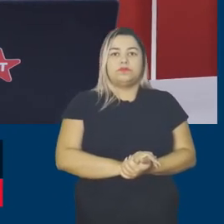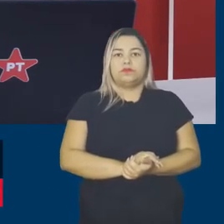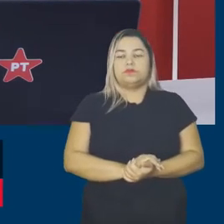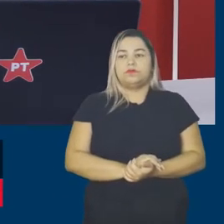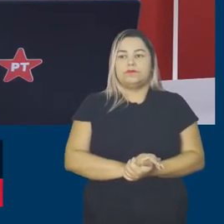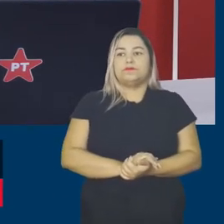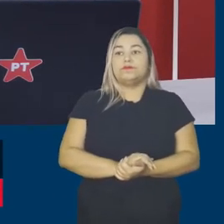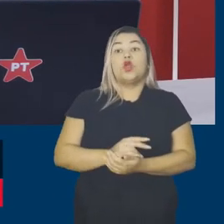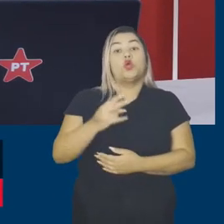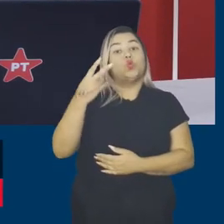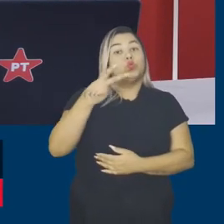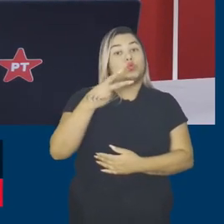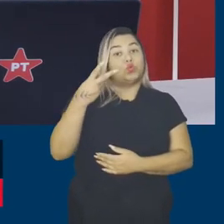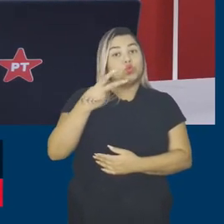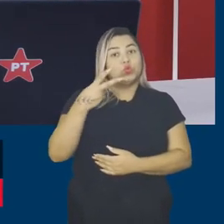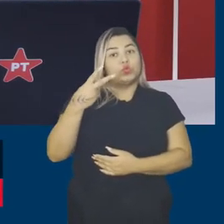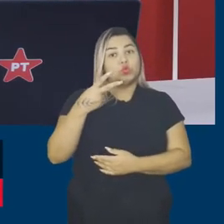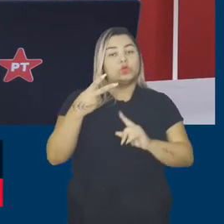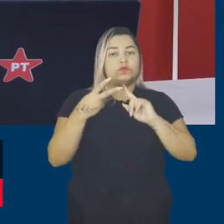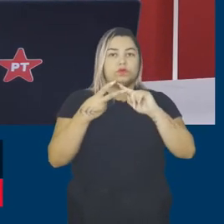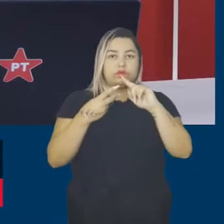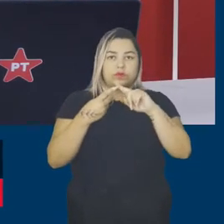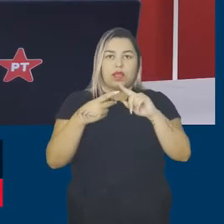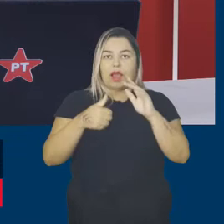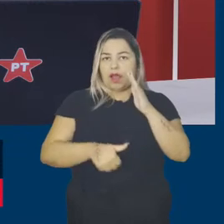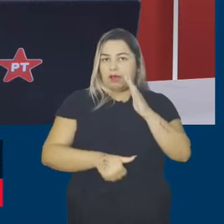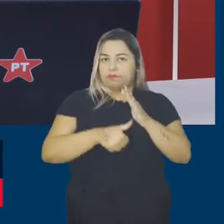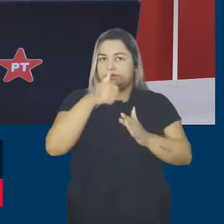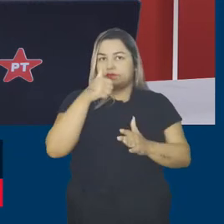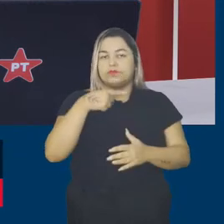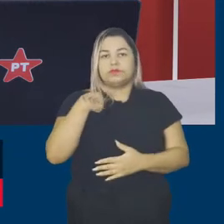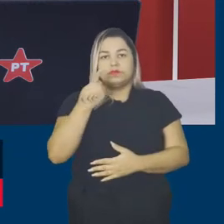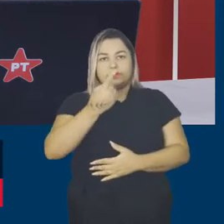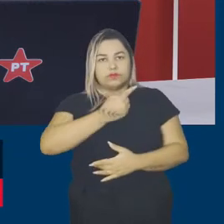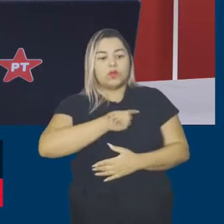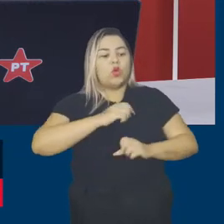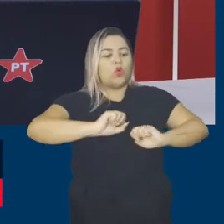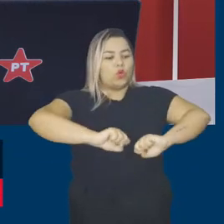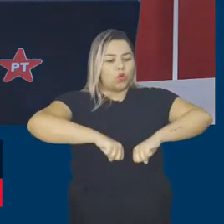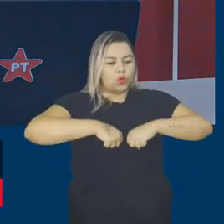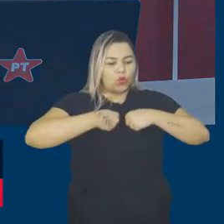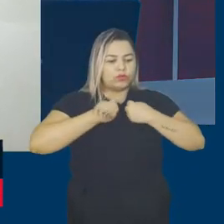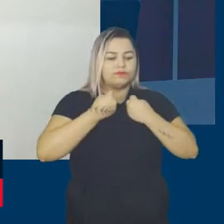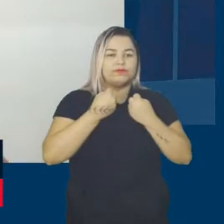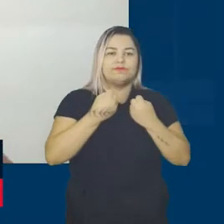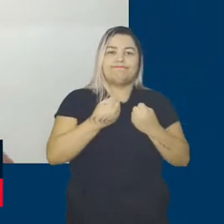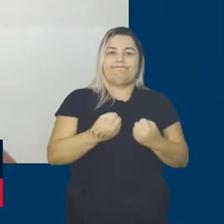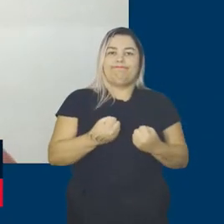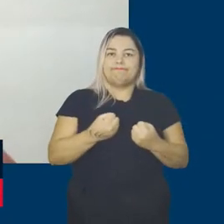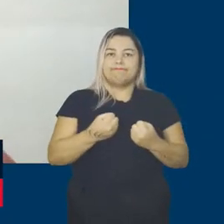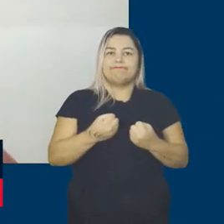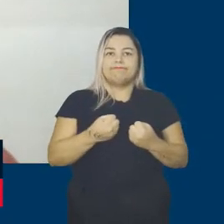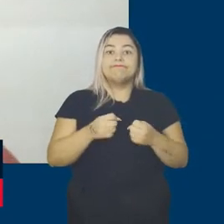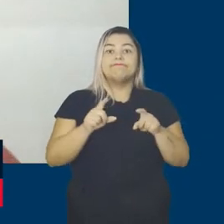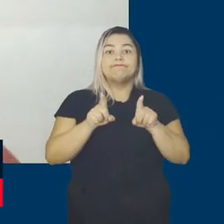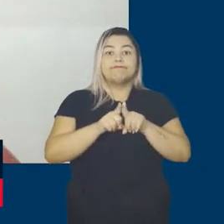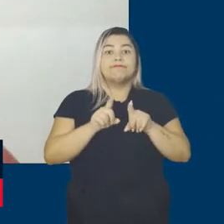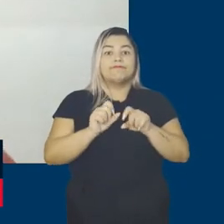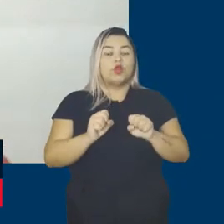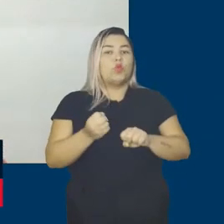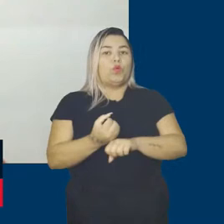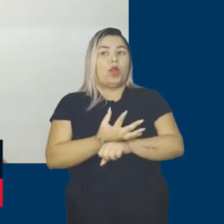Eu acho que são duas questões, né? A primeira, nós estamos fazendo um esforço enorme de captação